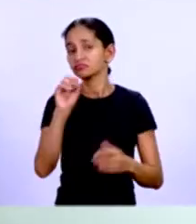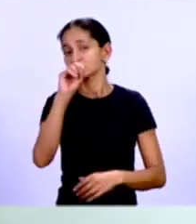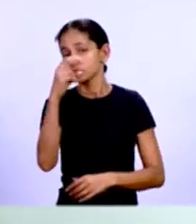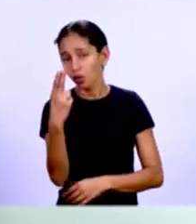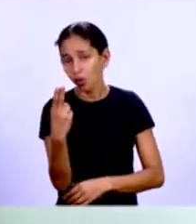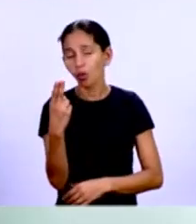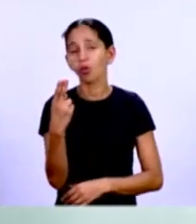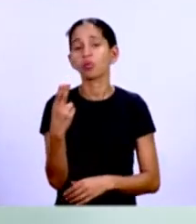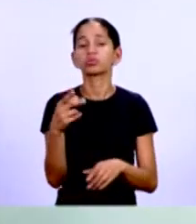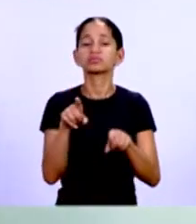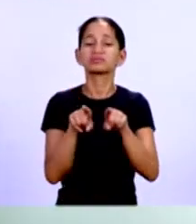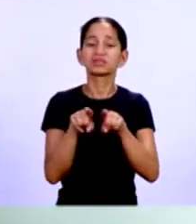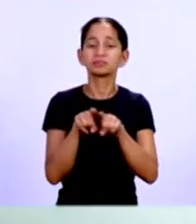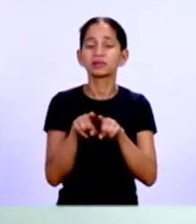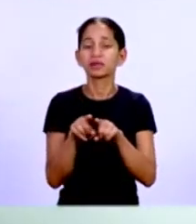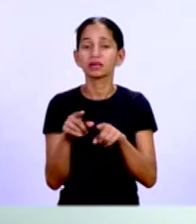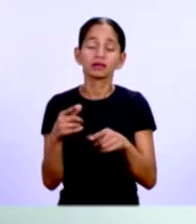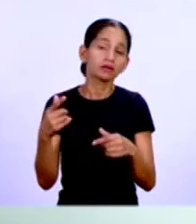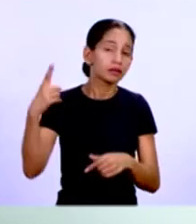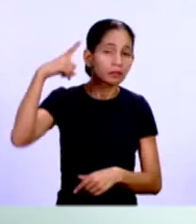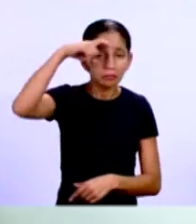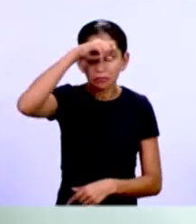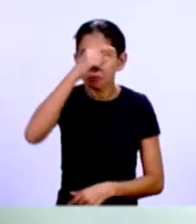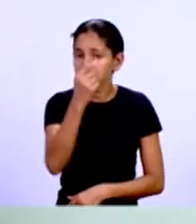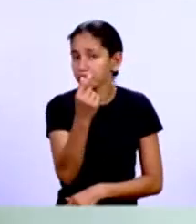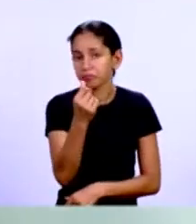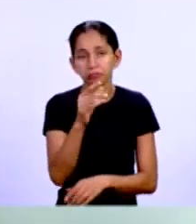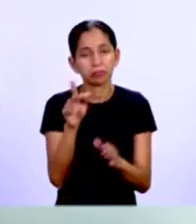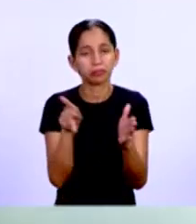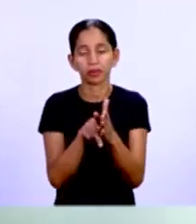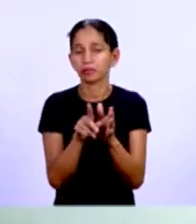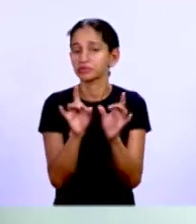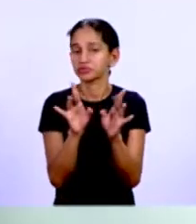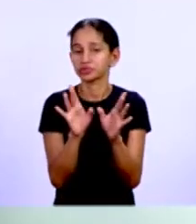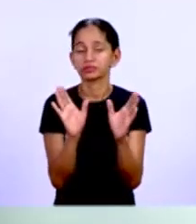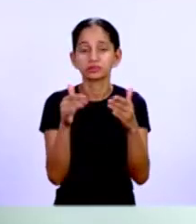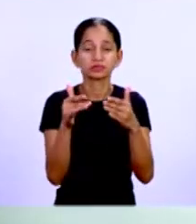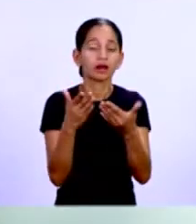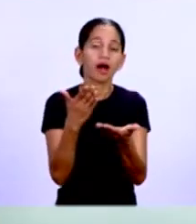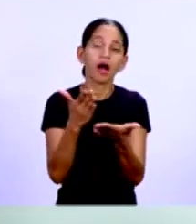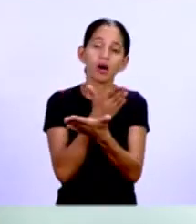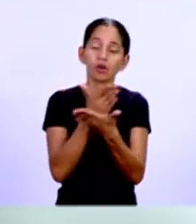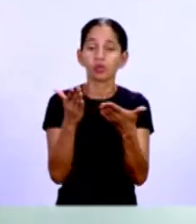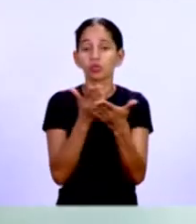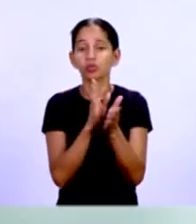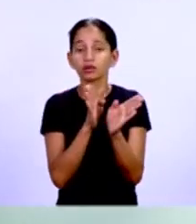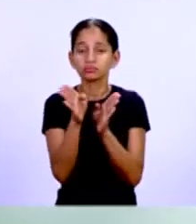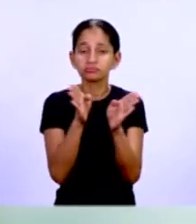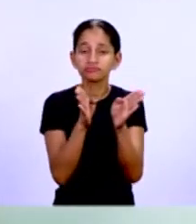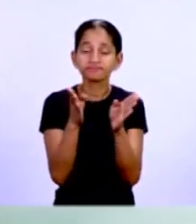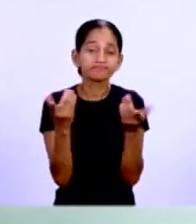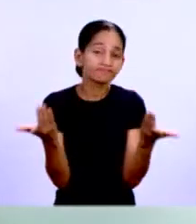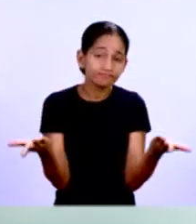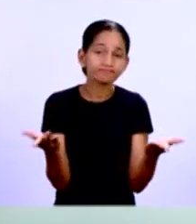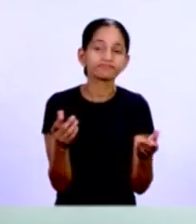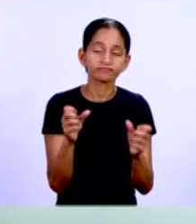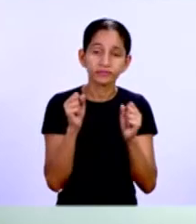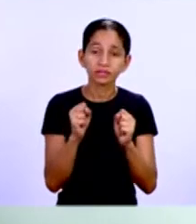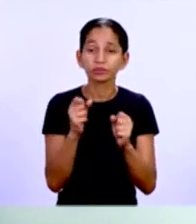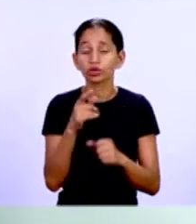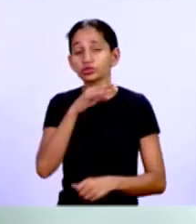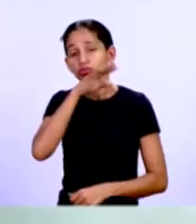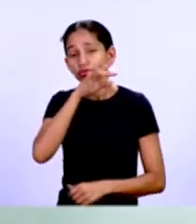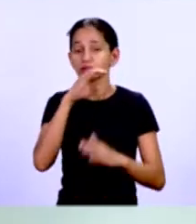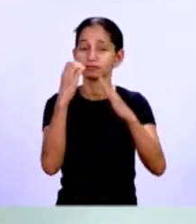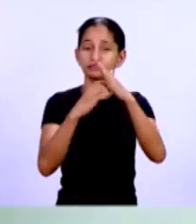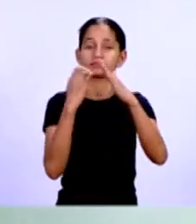recessão econômica, ou uma crise na economia. Esses são eventos que vão levar ao gatilho de uma coisa que é desfavorável para mim.